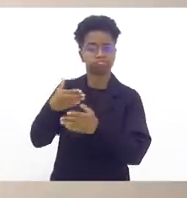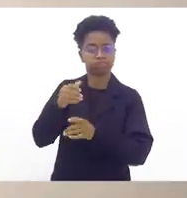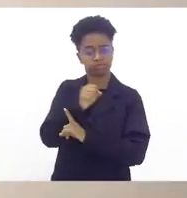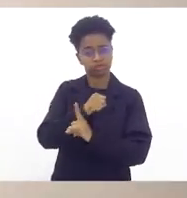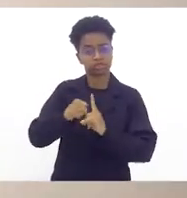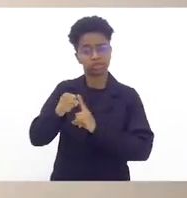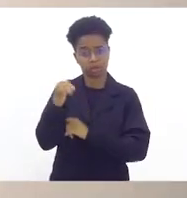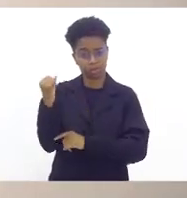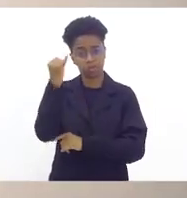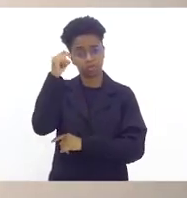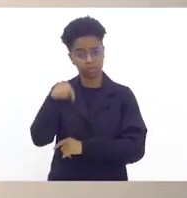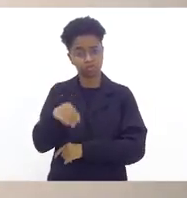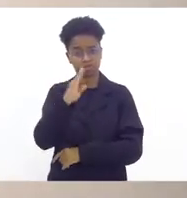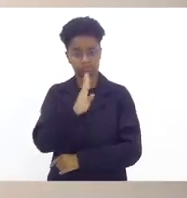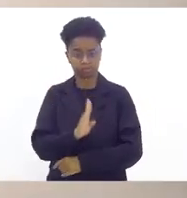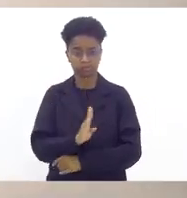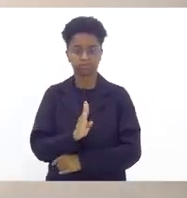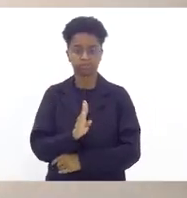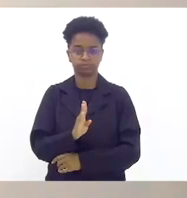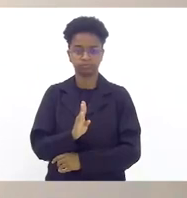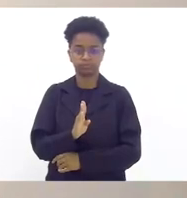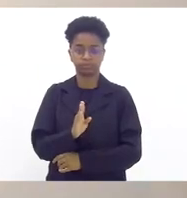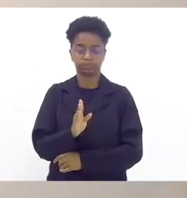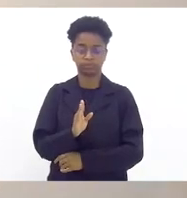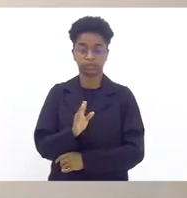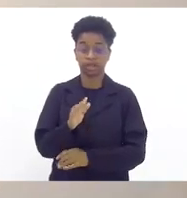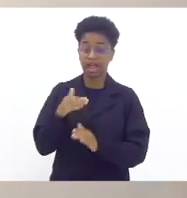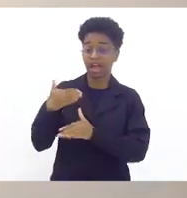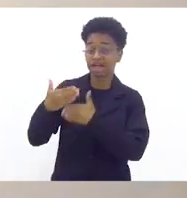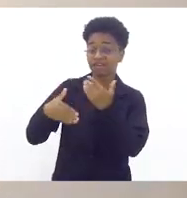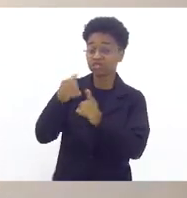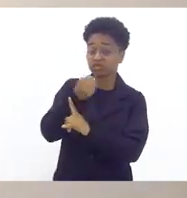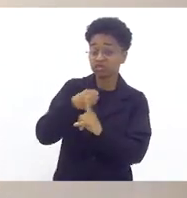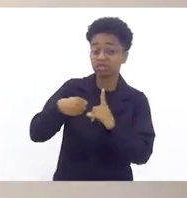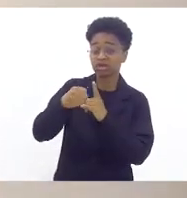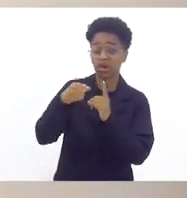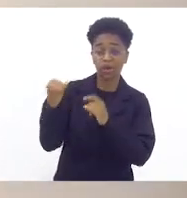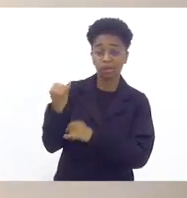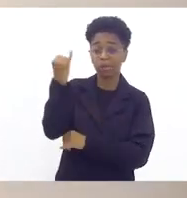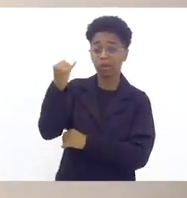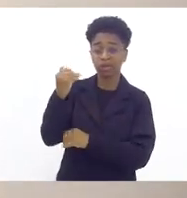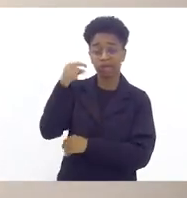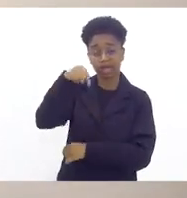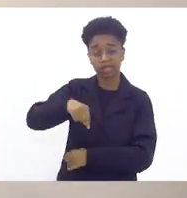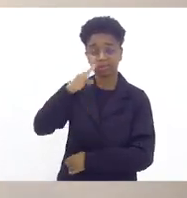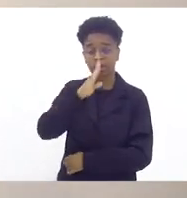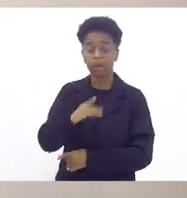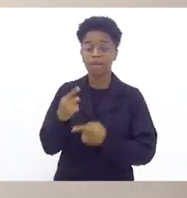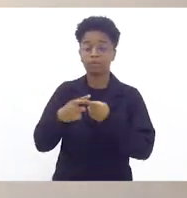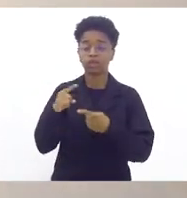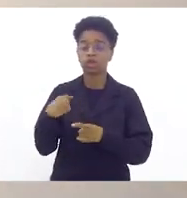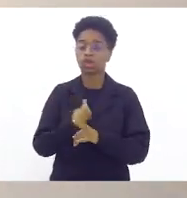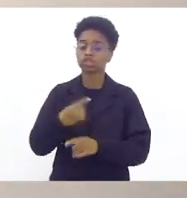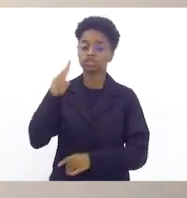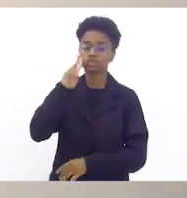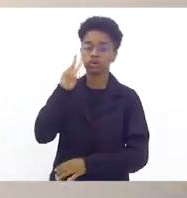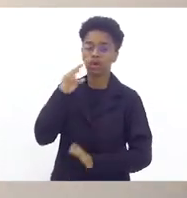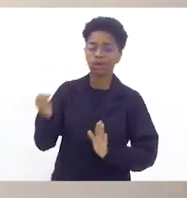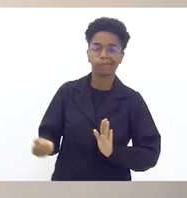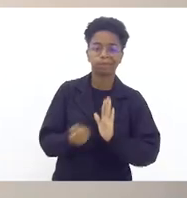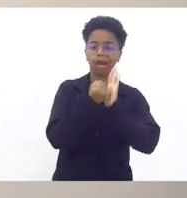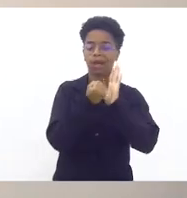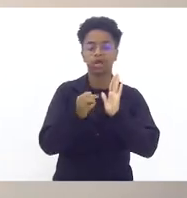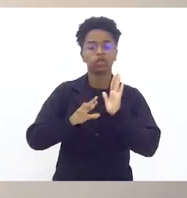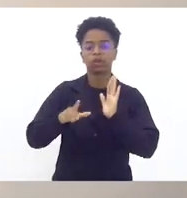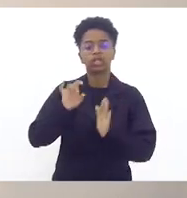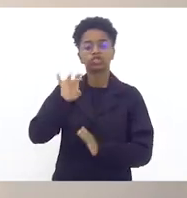importante para o nosso país. digo um avanço civilizacional importantíssimo para o nosso país, porque a nossa história é marcada não